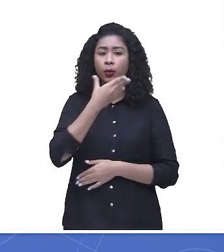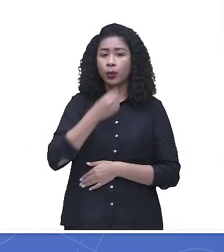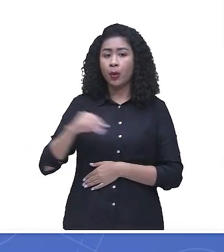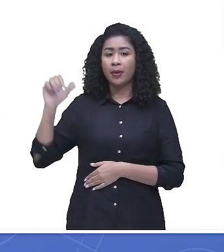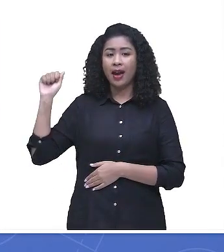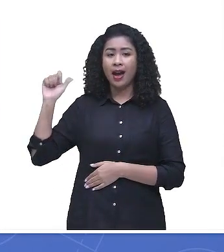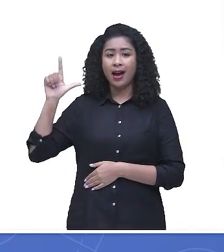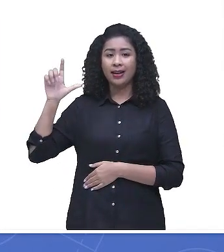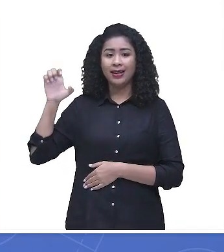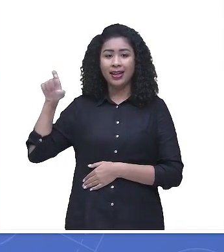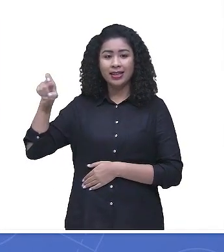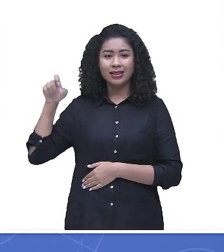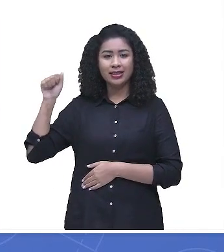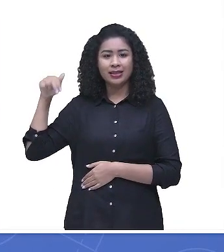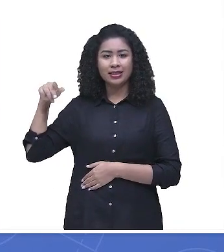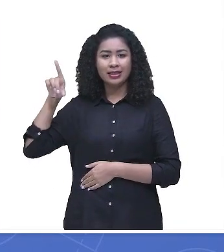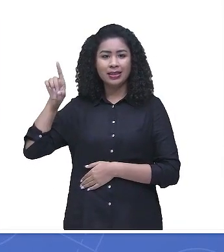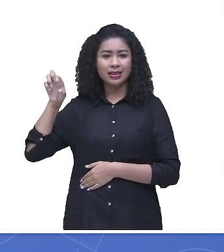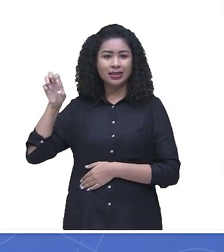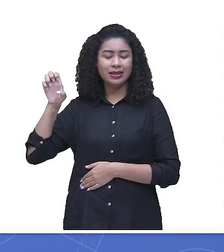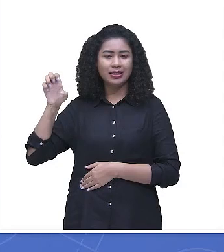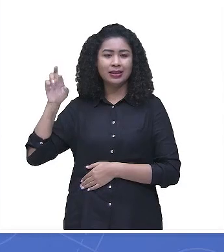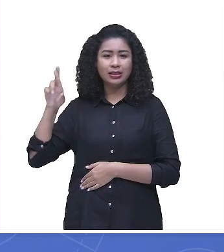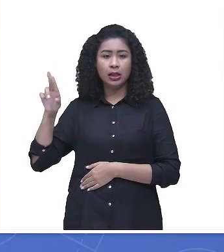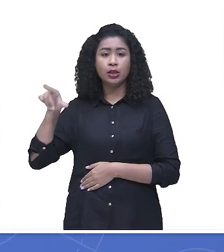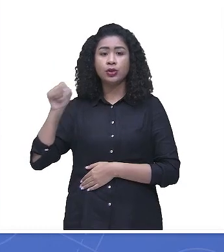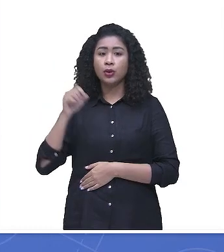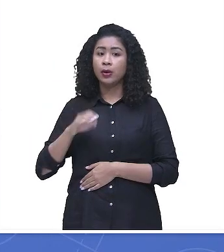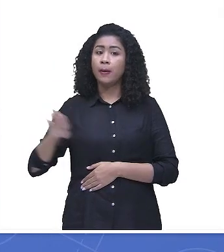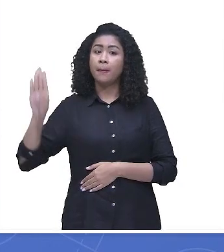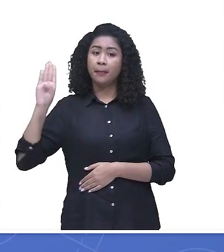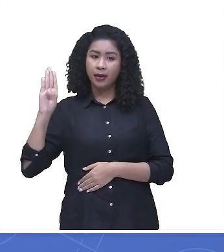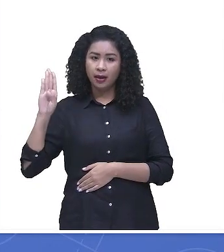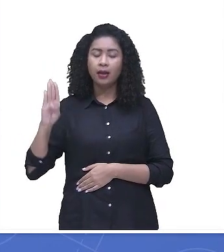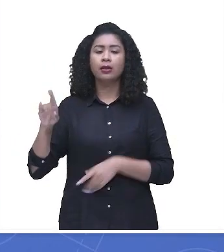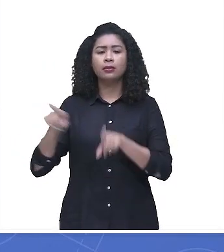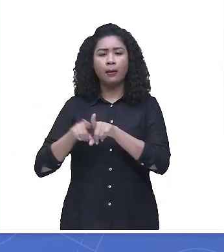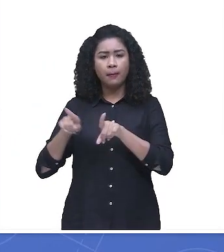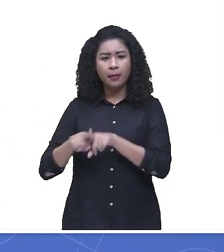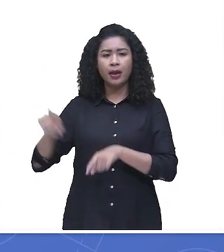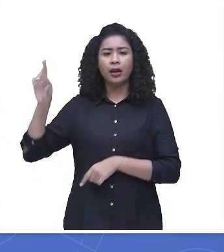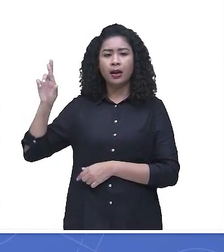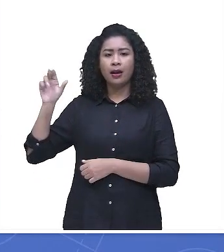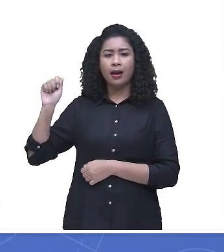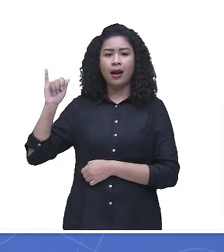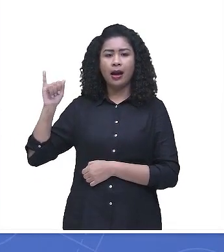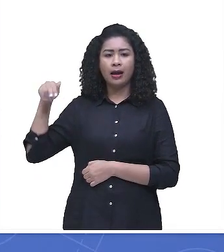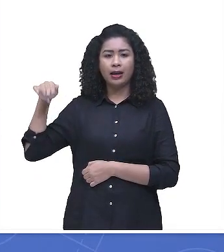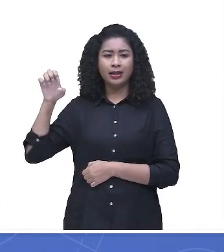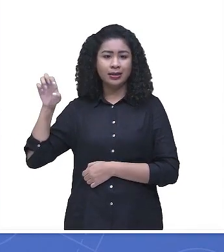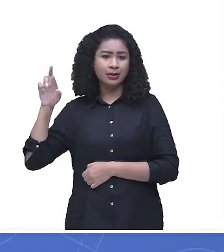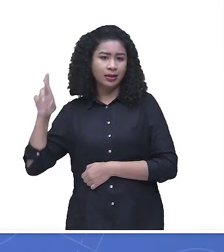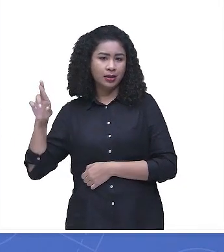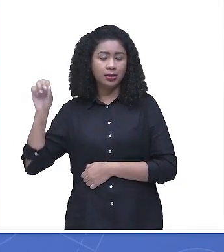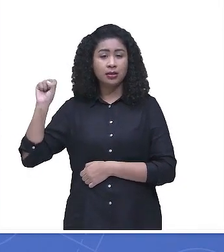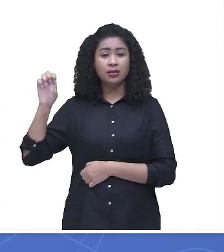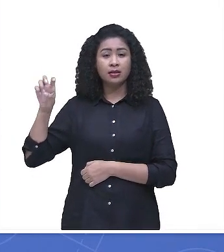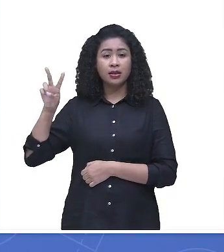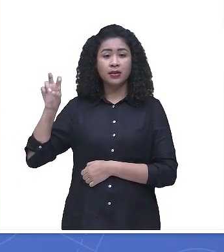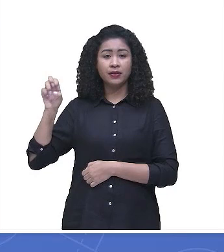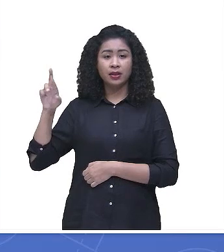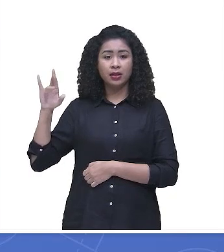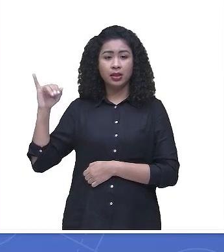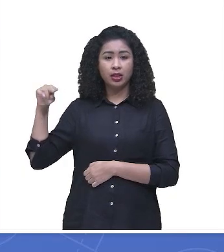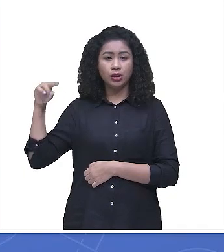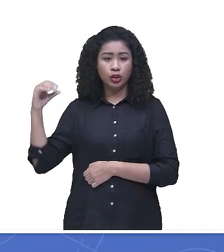letra B, Severino B, Kiara, o Rainer da Escola Raimundo Holanda de Souza, o Bruno, o Clenilson